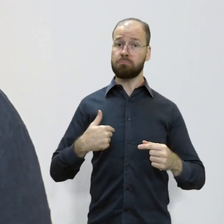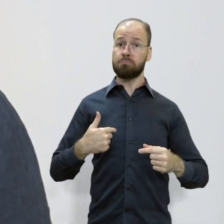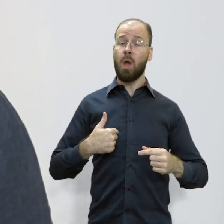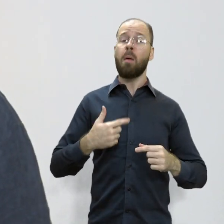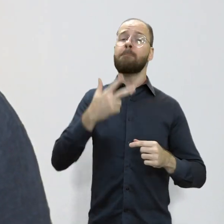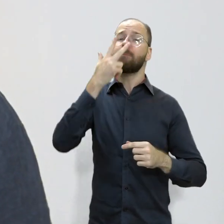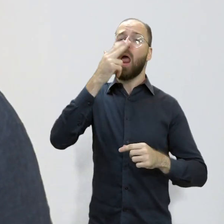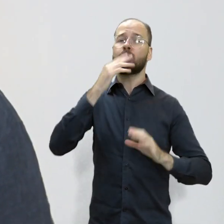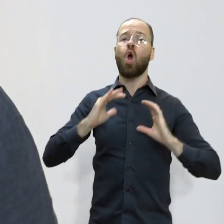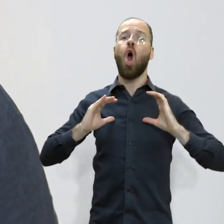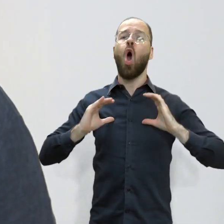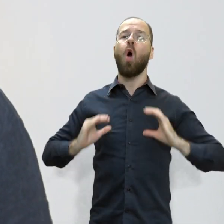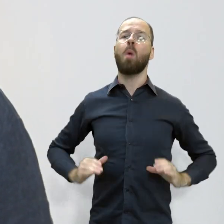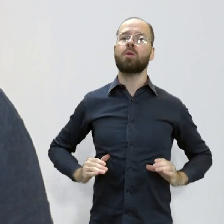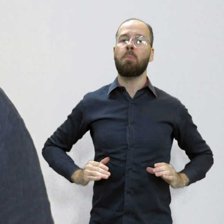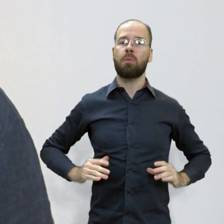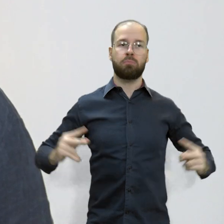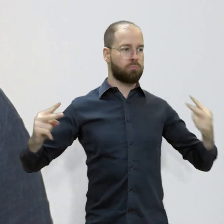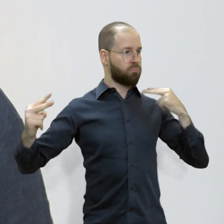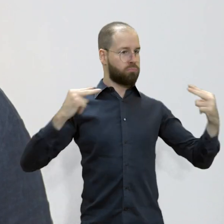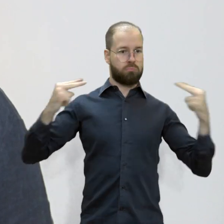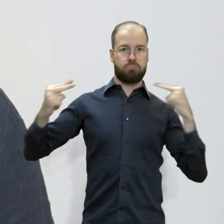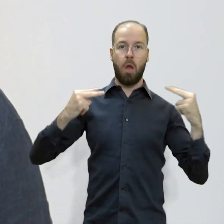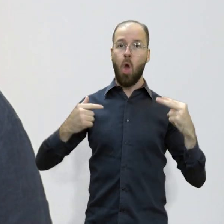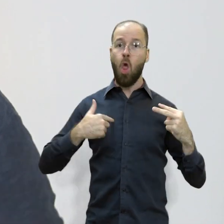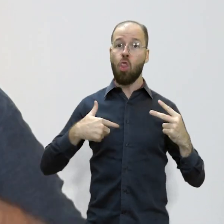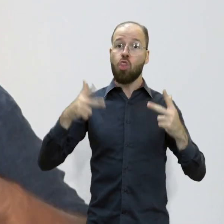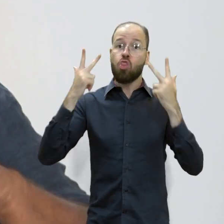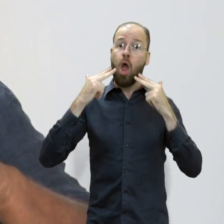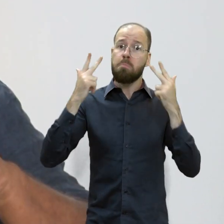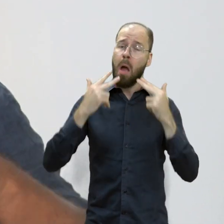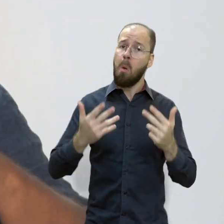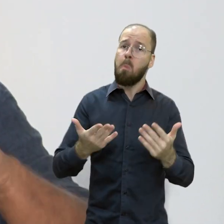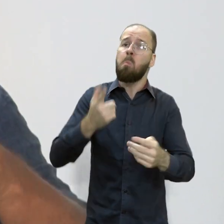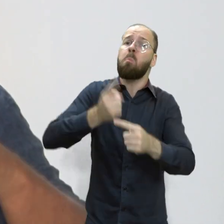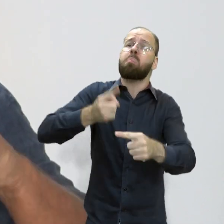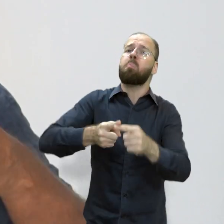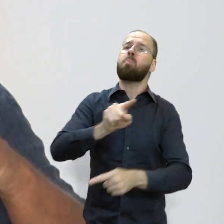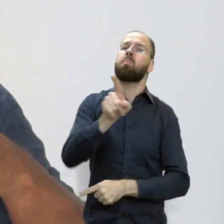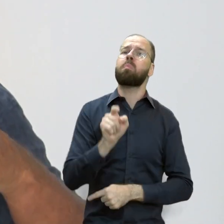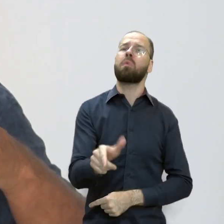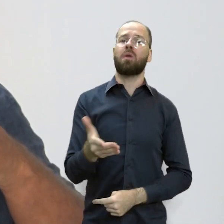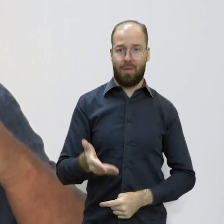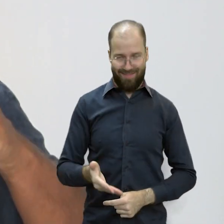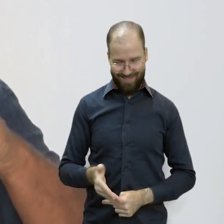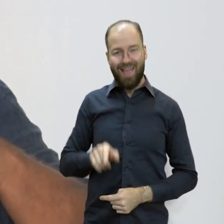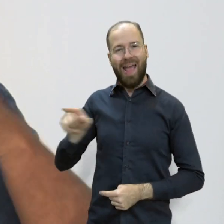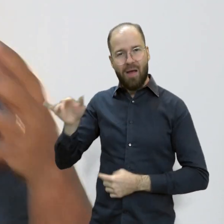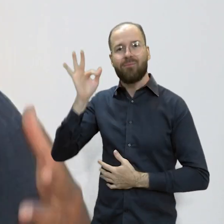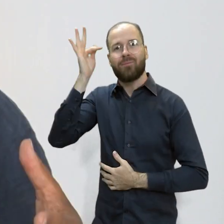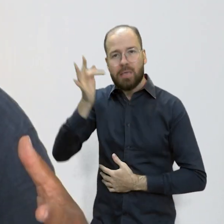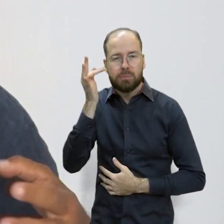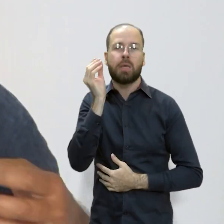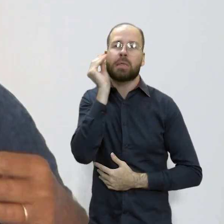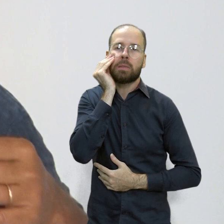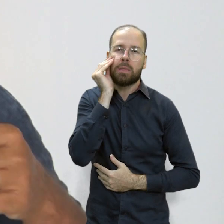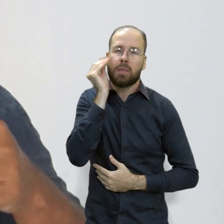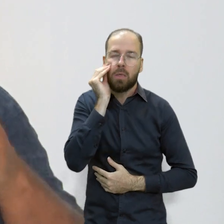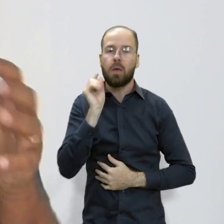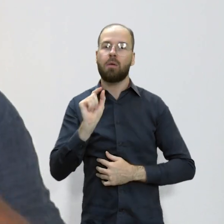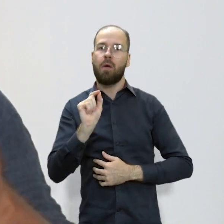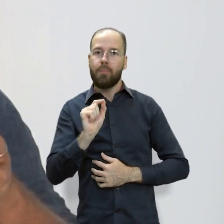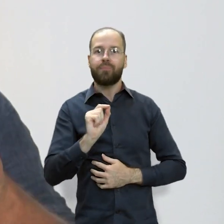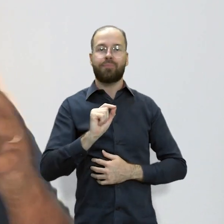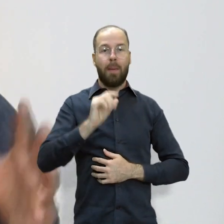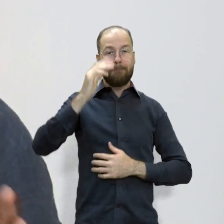meus comportamentos em geral. Com isso, o que ele está tentando fazer é literalmente pensar em ser e tempo o que caracteriza o ente humano